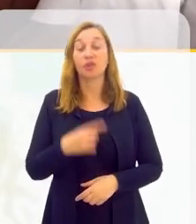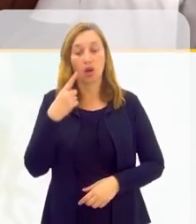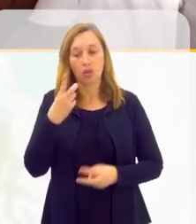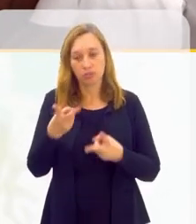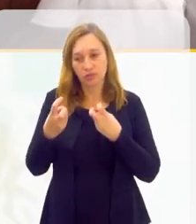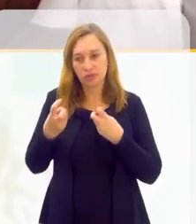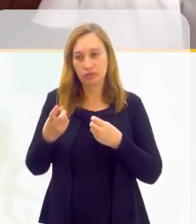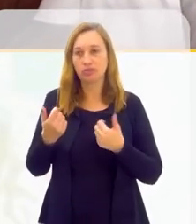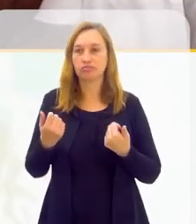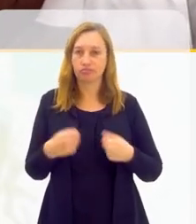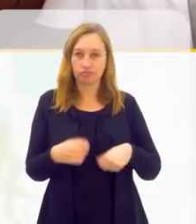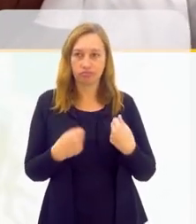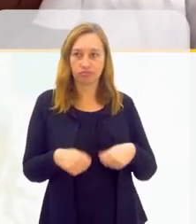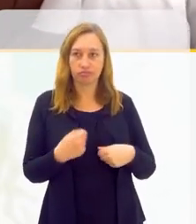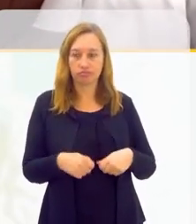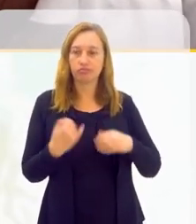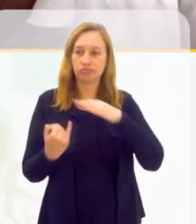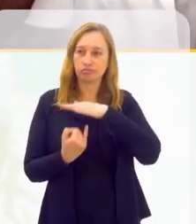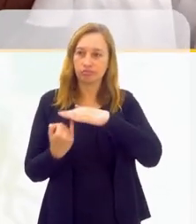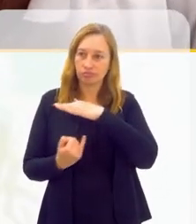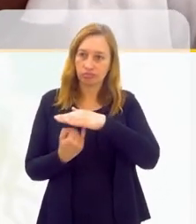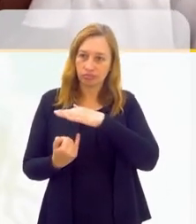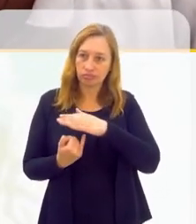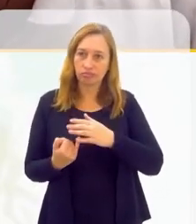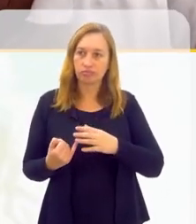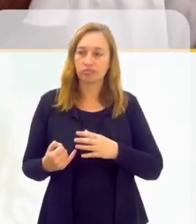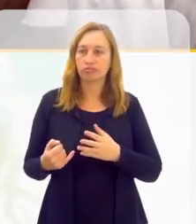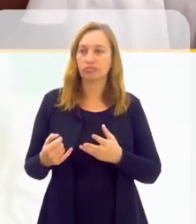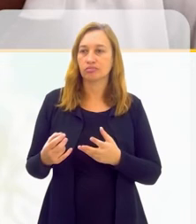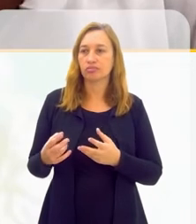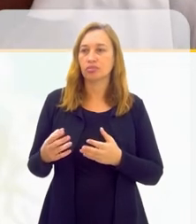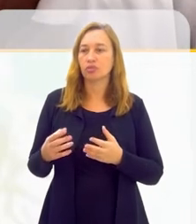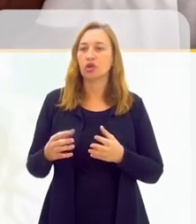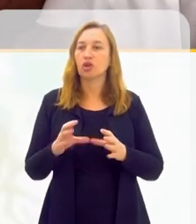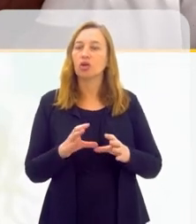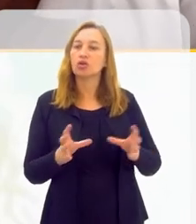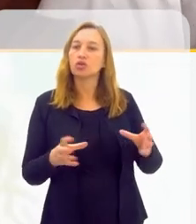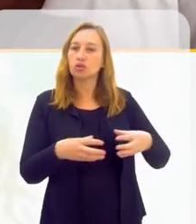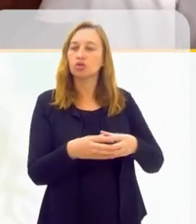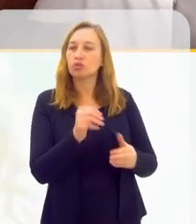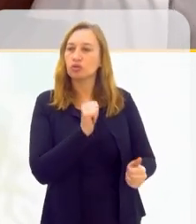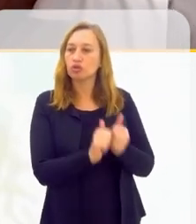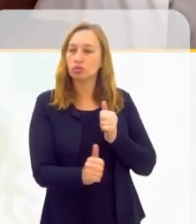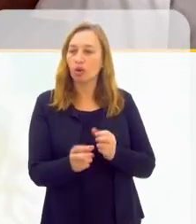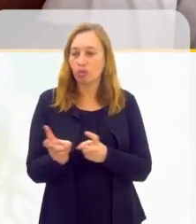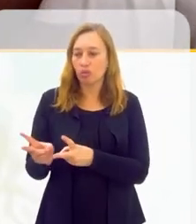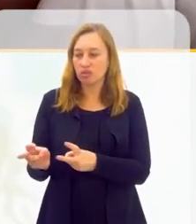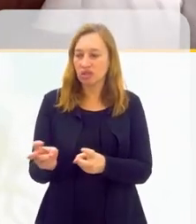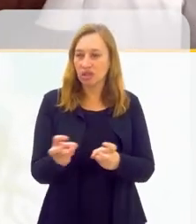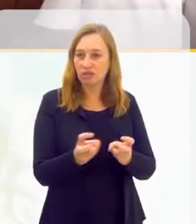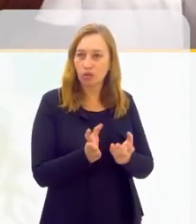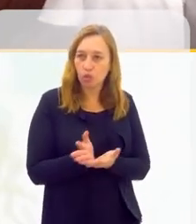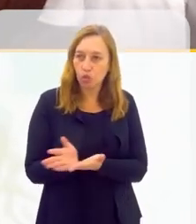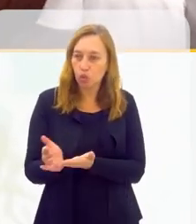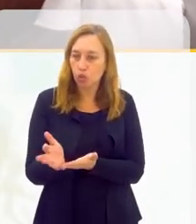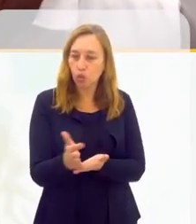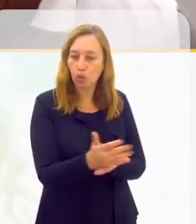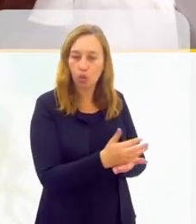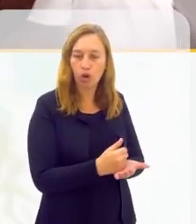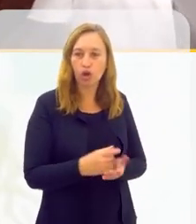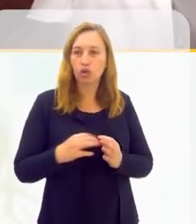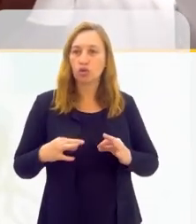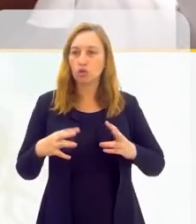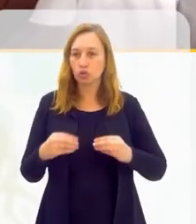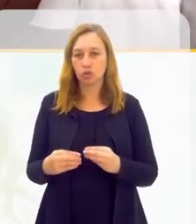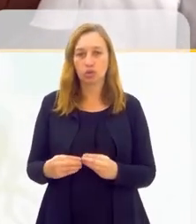Identificou-se uma necessidade, portanto, as instituições, ouvimos as instituições, ouvimos os clubes, e eles dizem-nos que, ou disseram-nos que havia